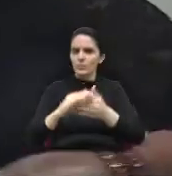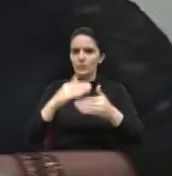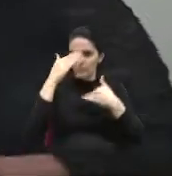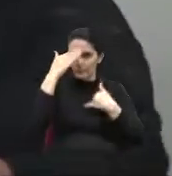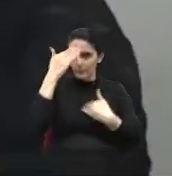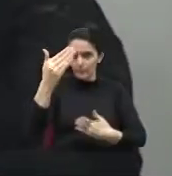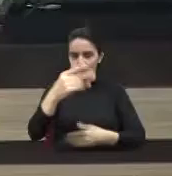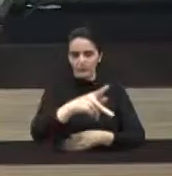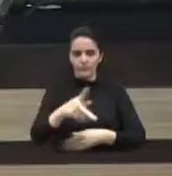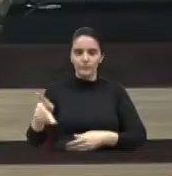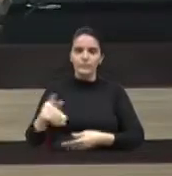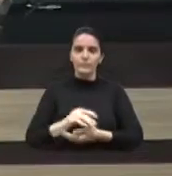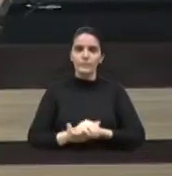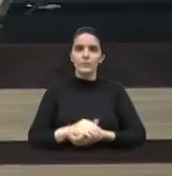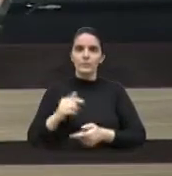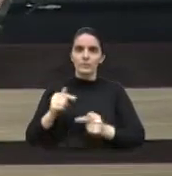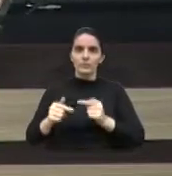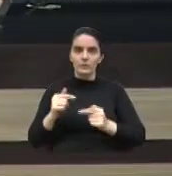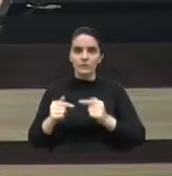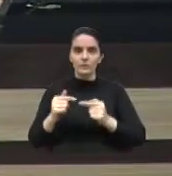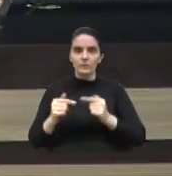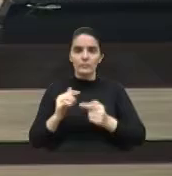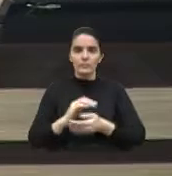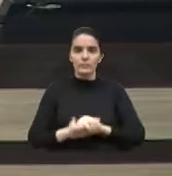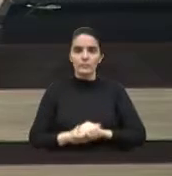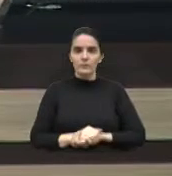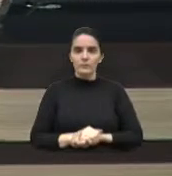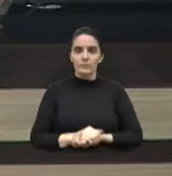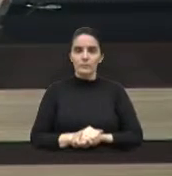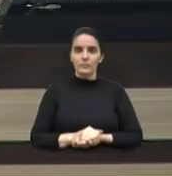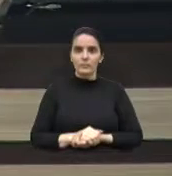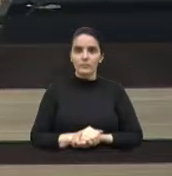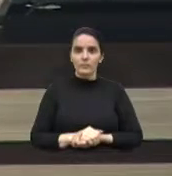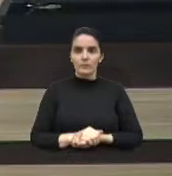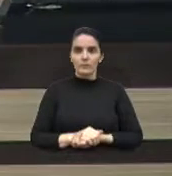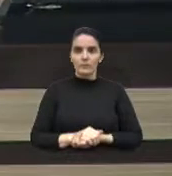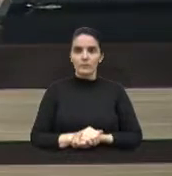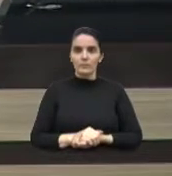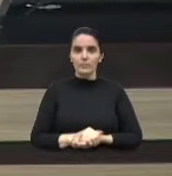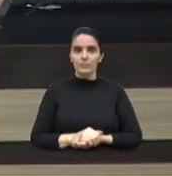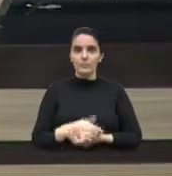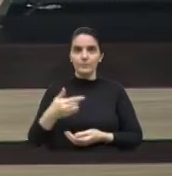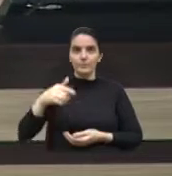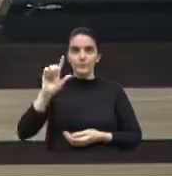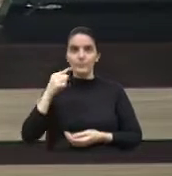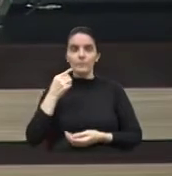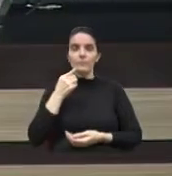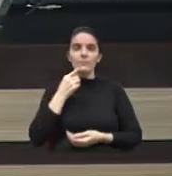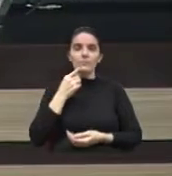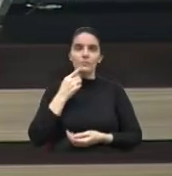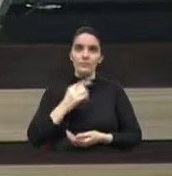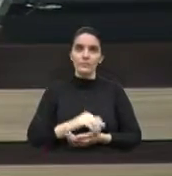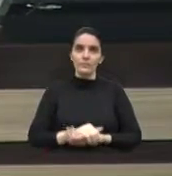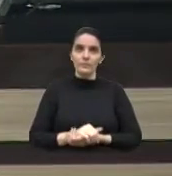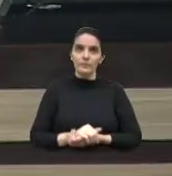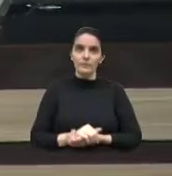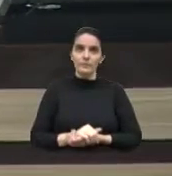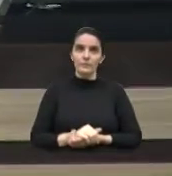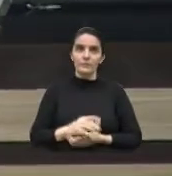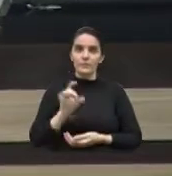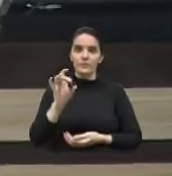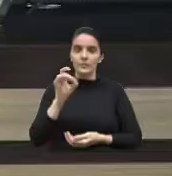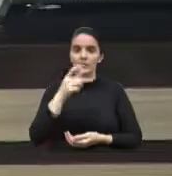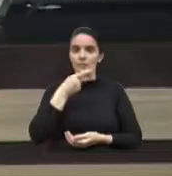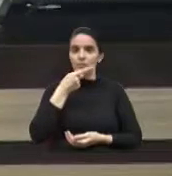isso. Continua a discussão. Eu quero discutir, presidente. Antes de Vossa Excelência, só dizer à